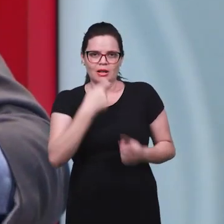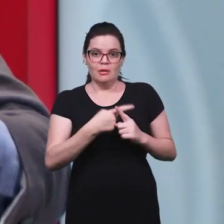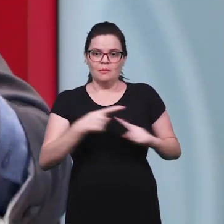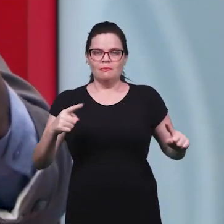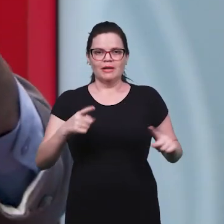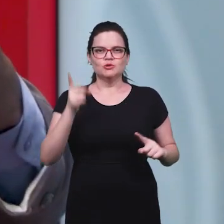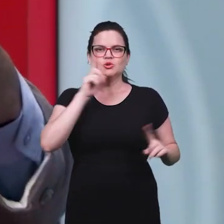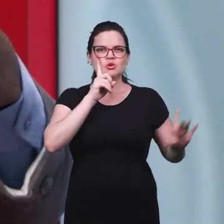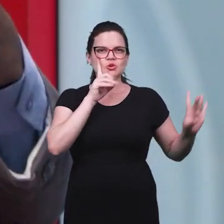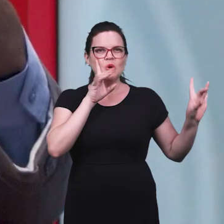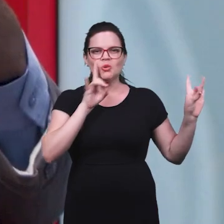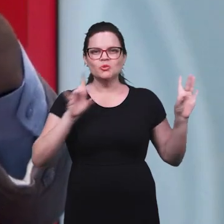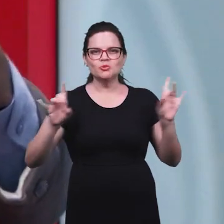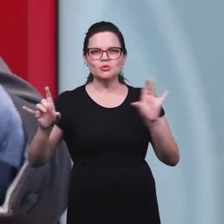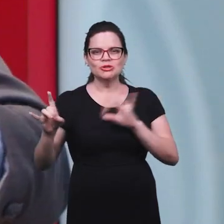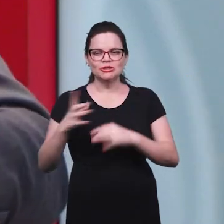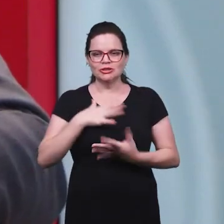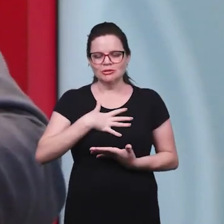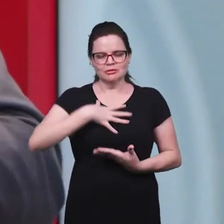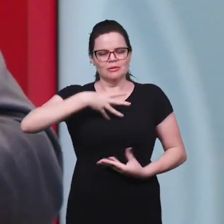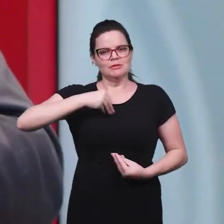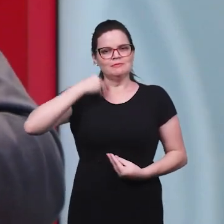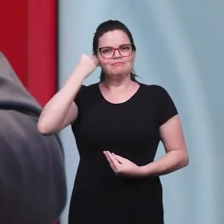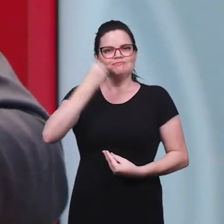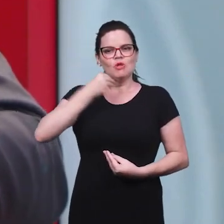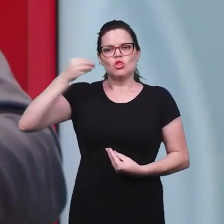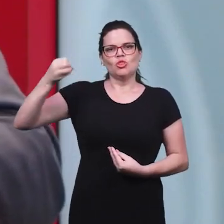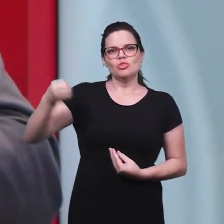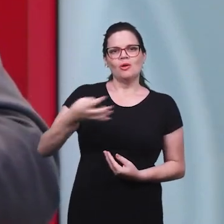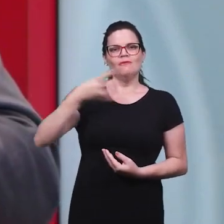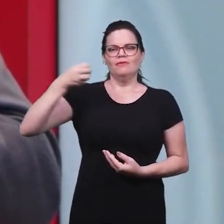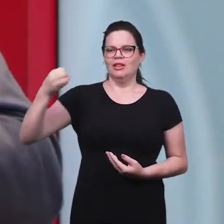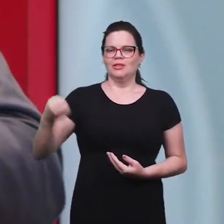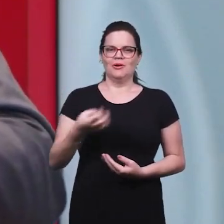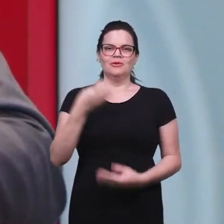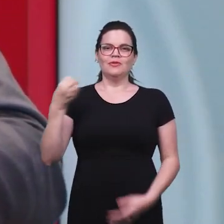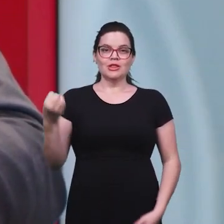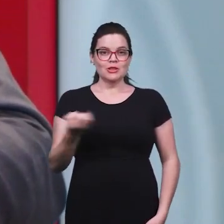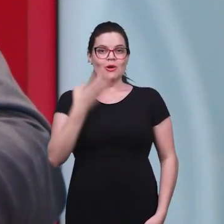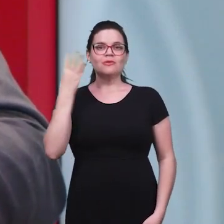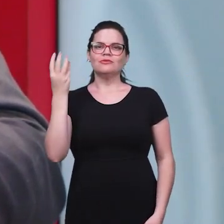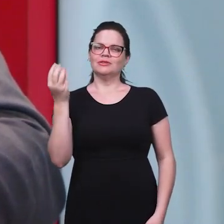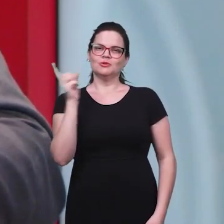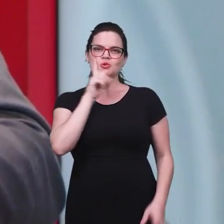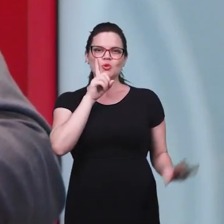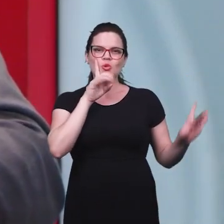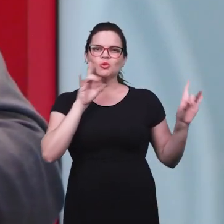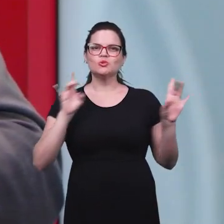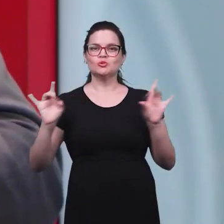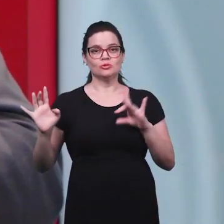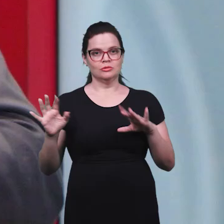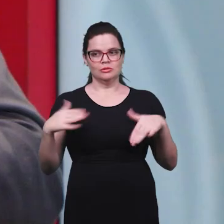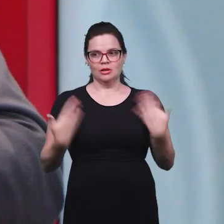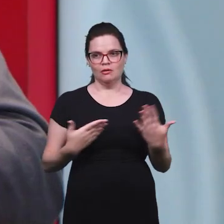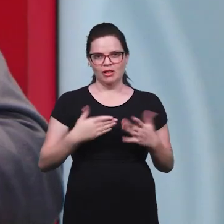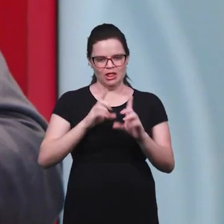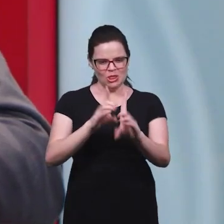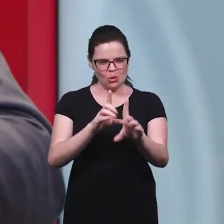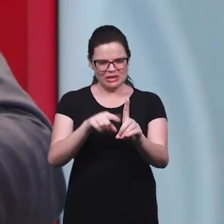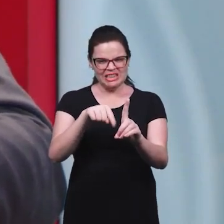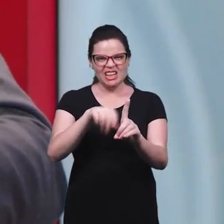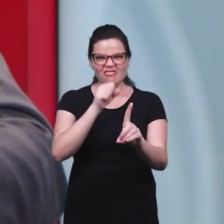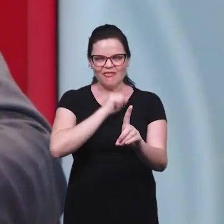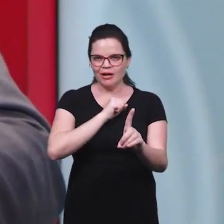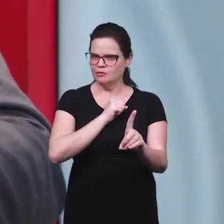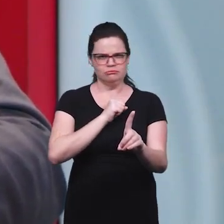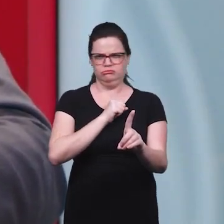eles estão a cada dia vivendo uma nova experiência. Então, a doutrina não envelhece.